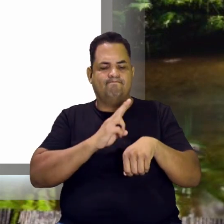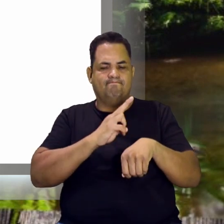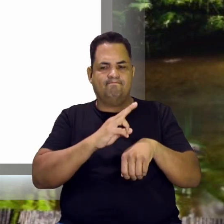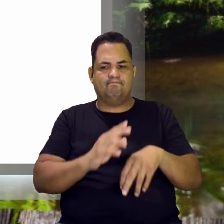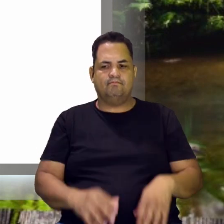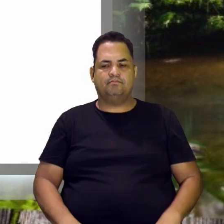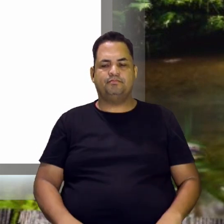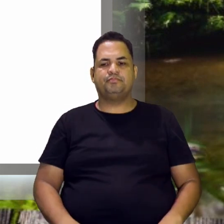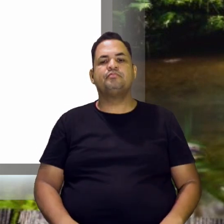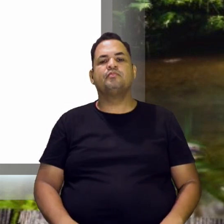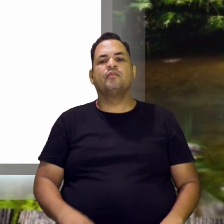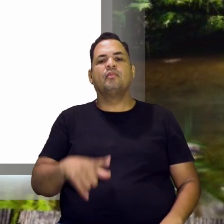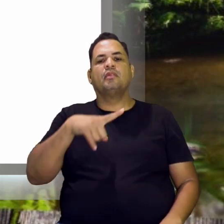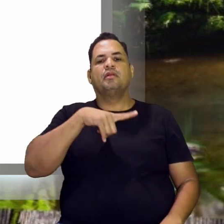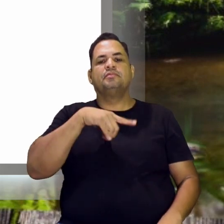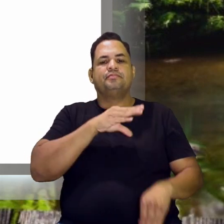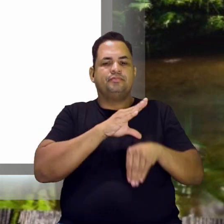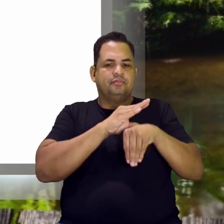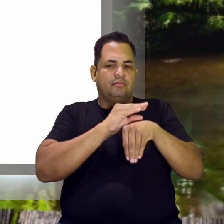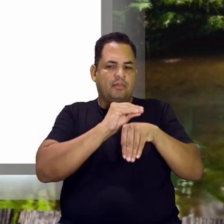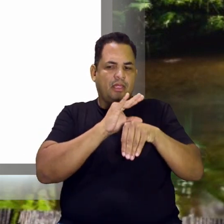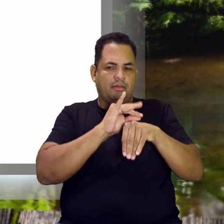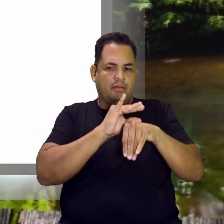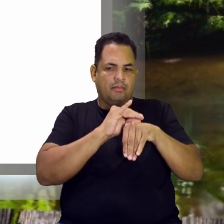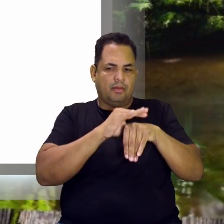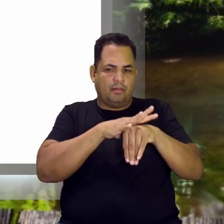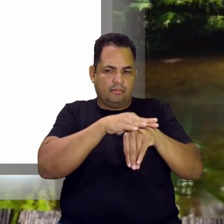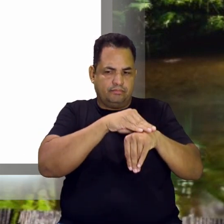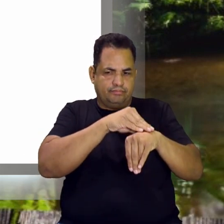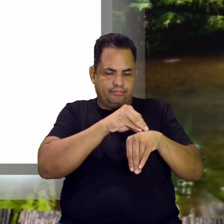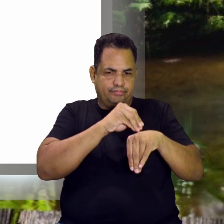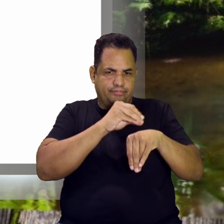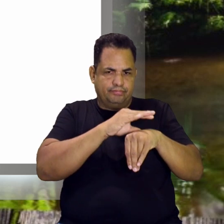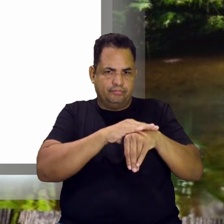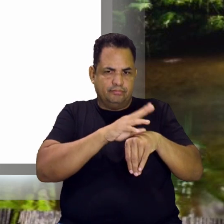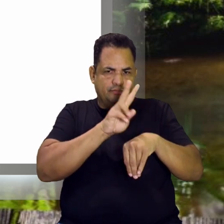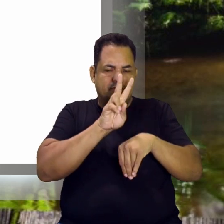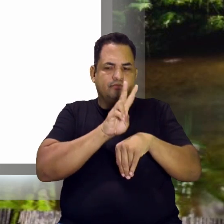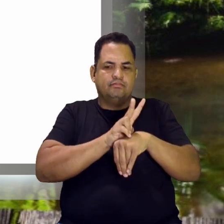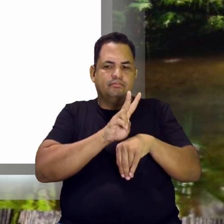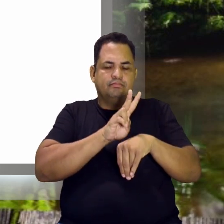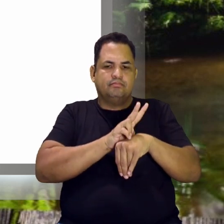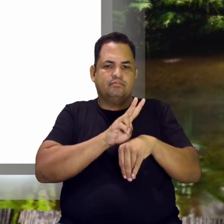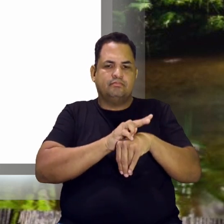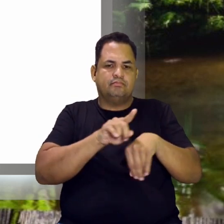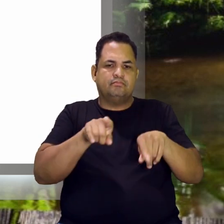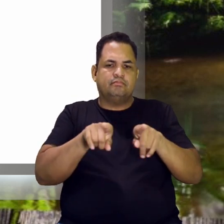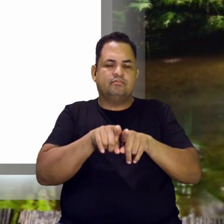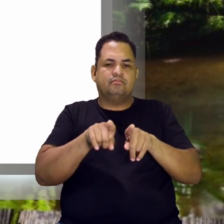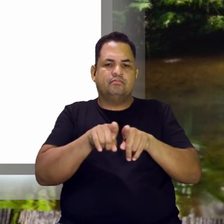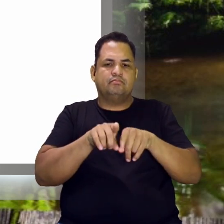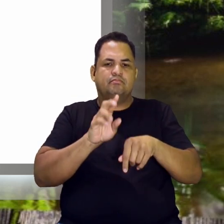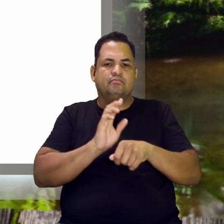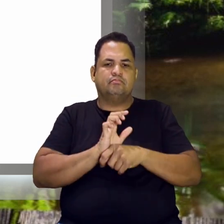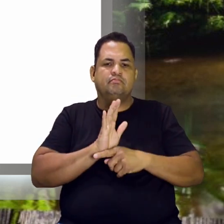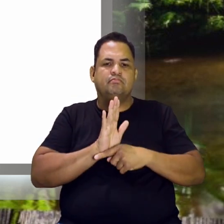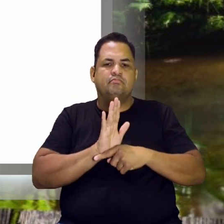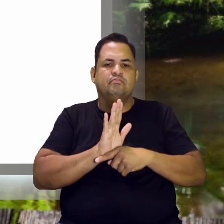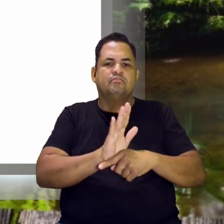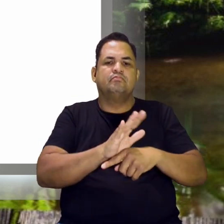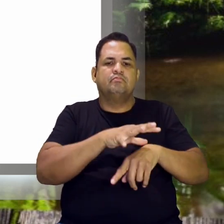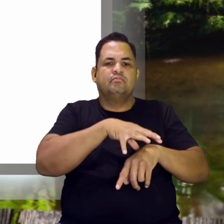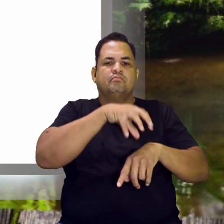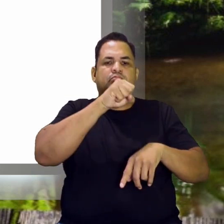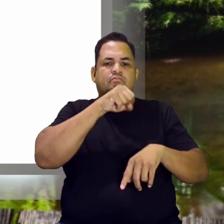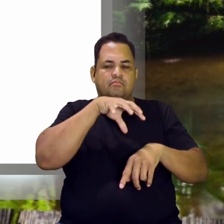tá? Então, eles têm esse muco e esse muco vai proteger e ajudar aí tanto no processo de